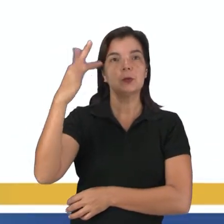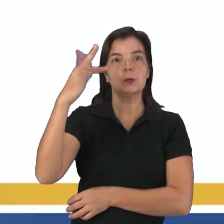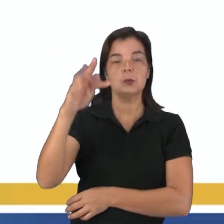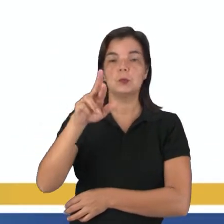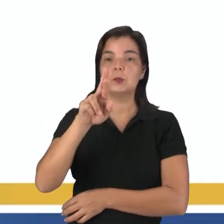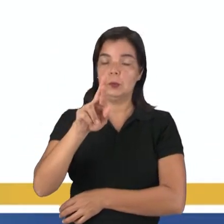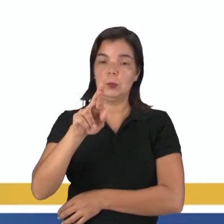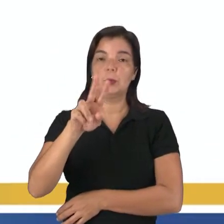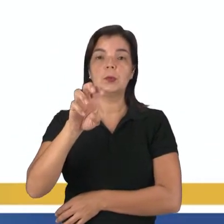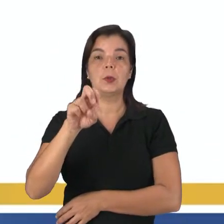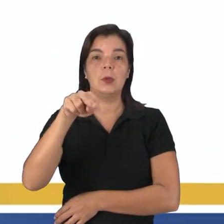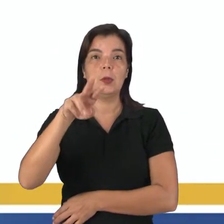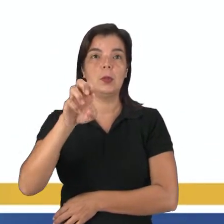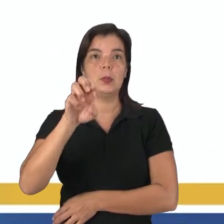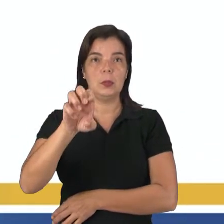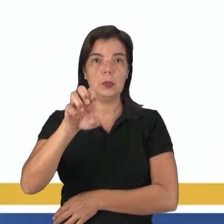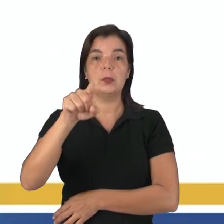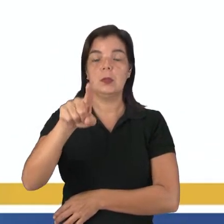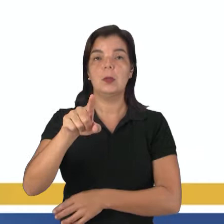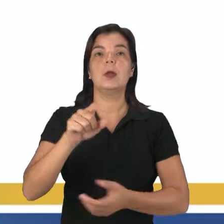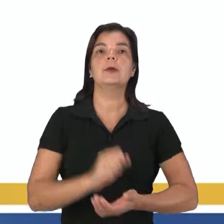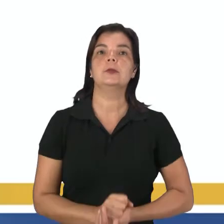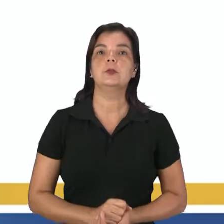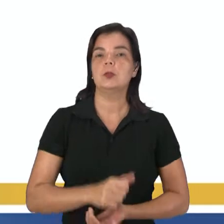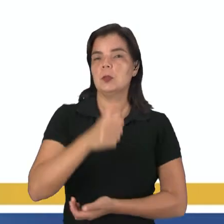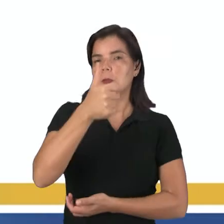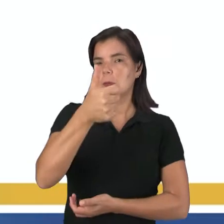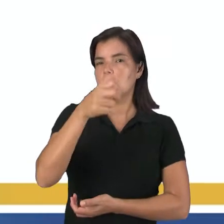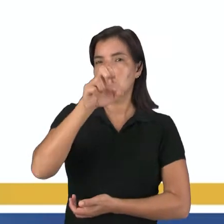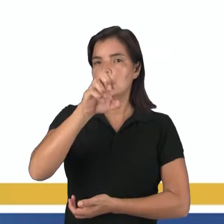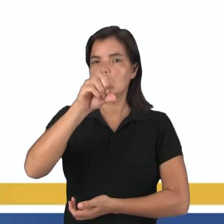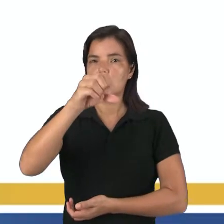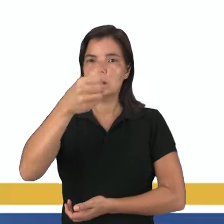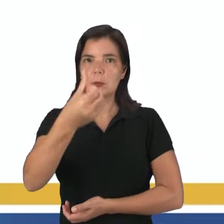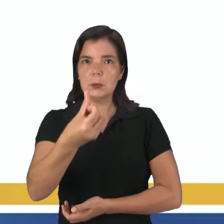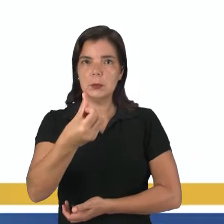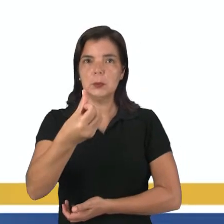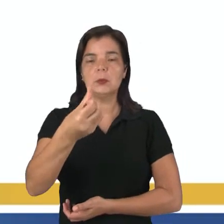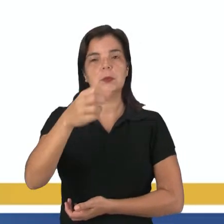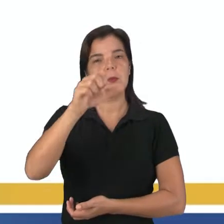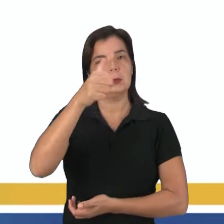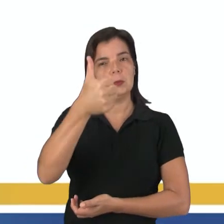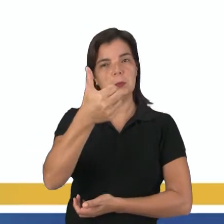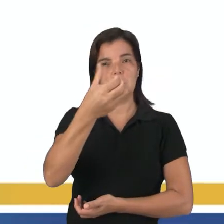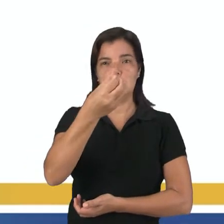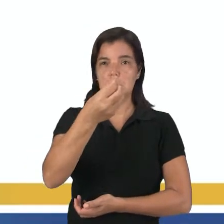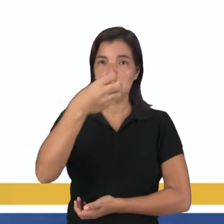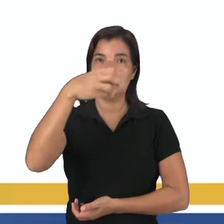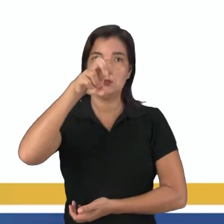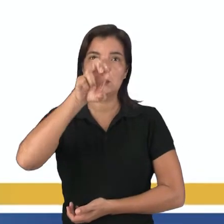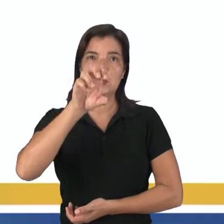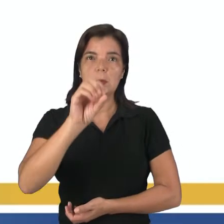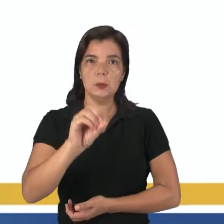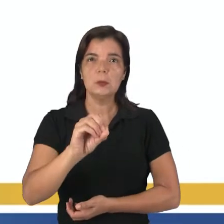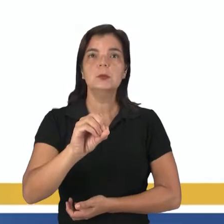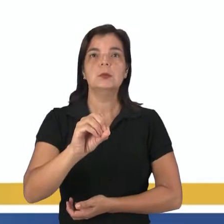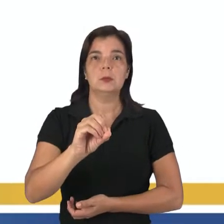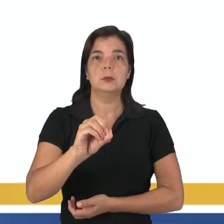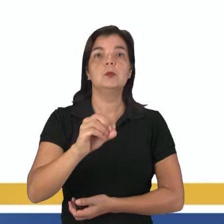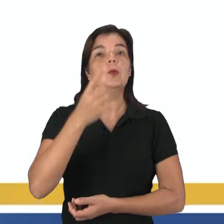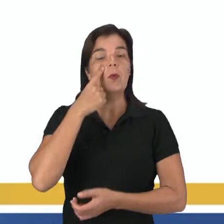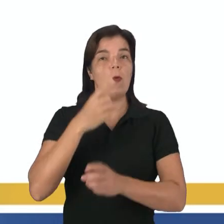nas ideias do filósofo francês René Descartes né então em 1637